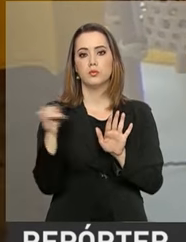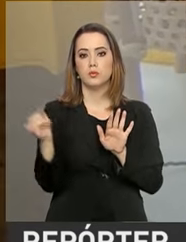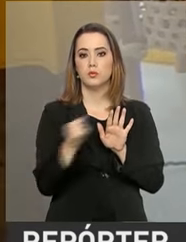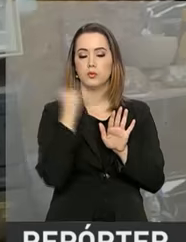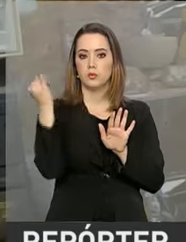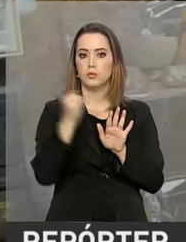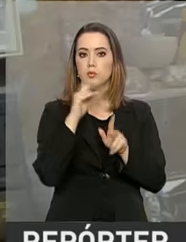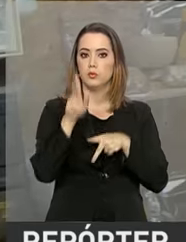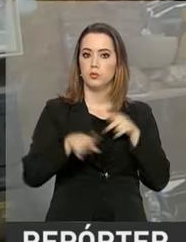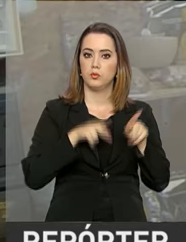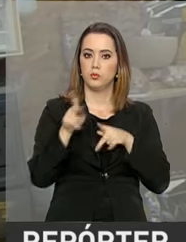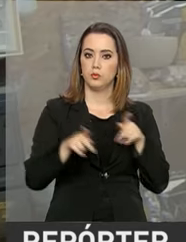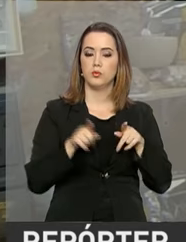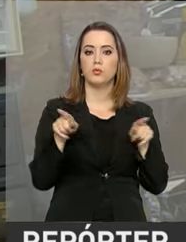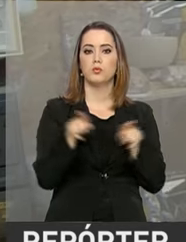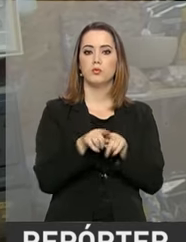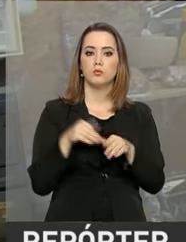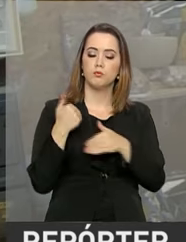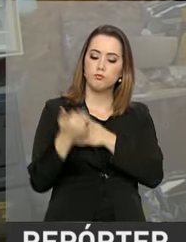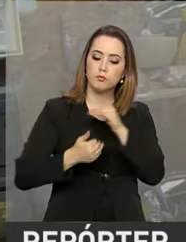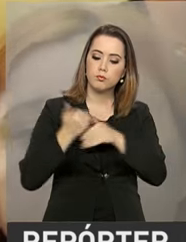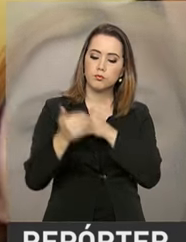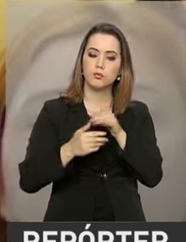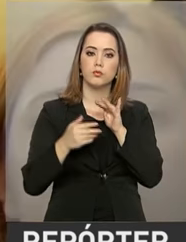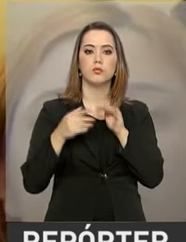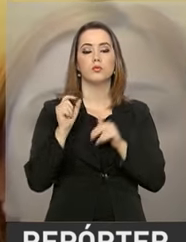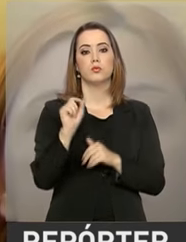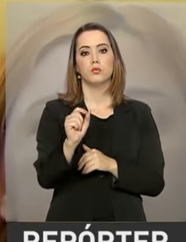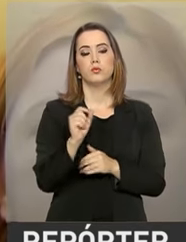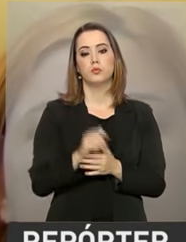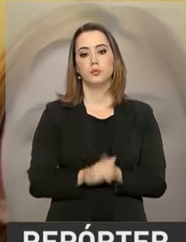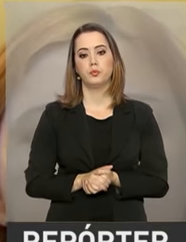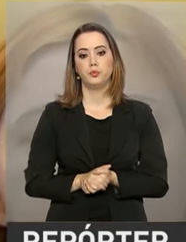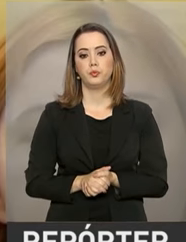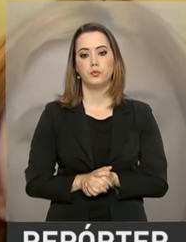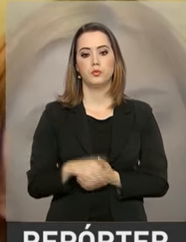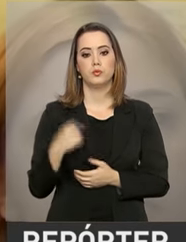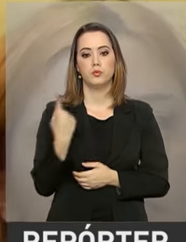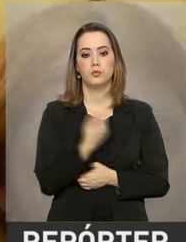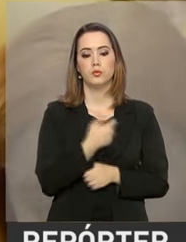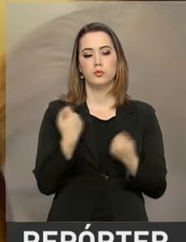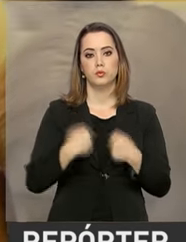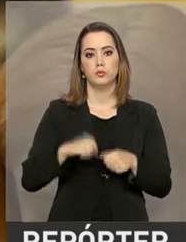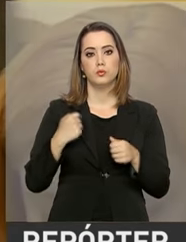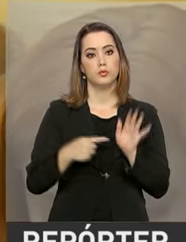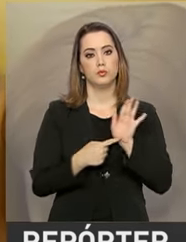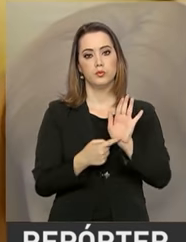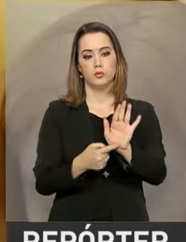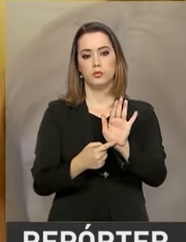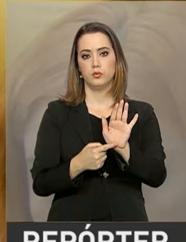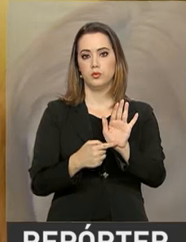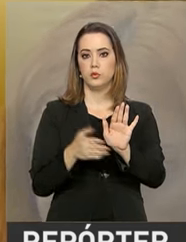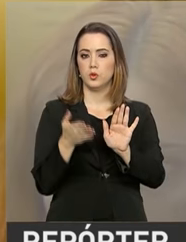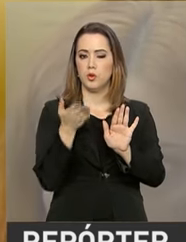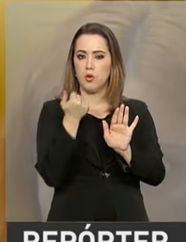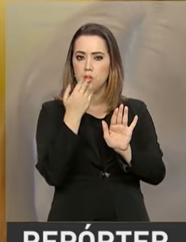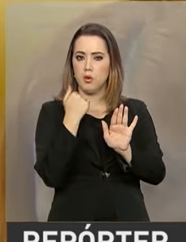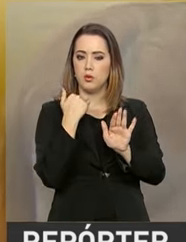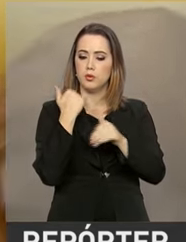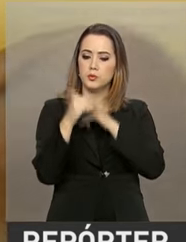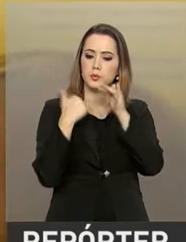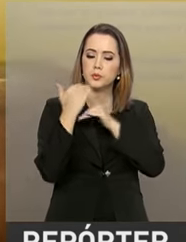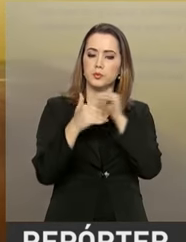tradicionais para A Conservação da biodiversidade nós temos que mostrar que a produção de alimentos a produção